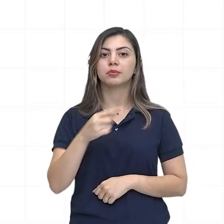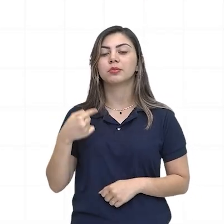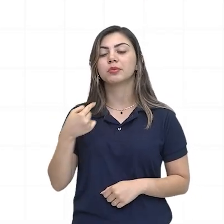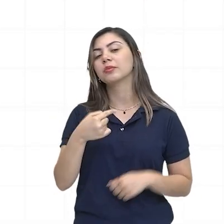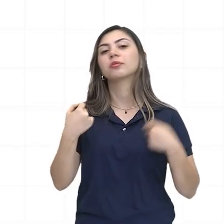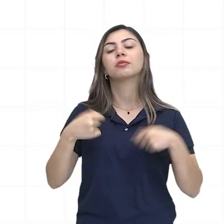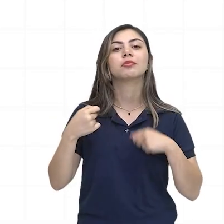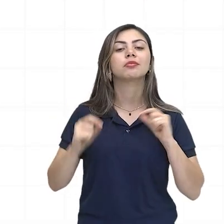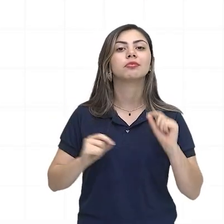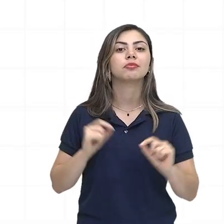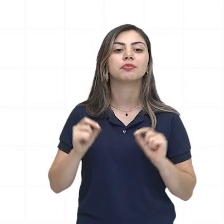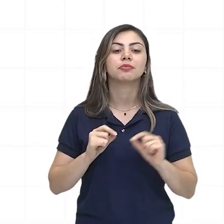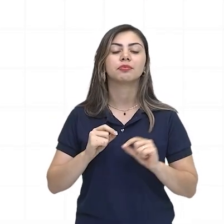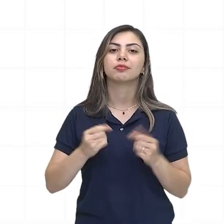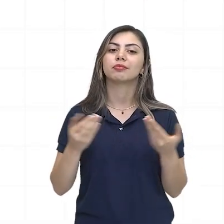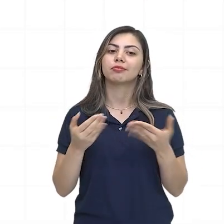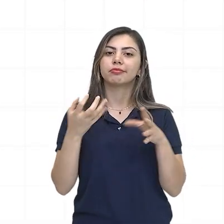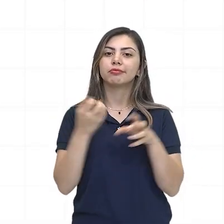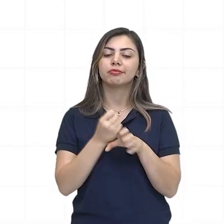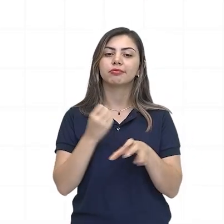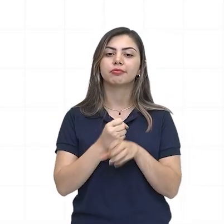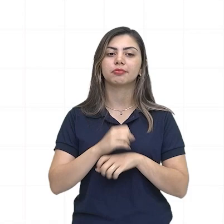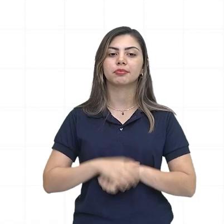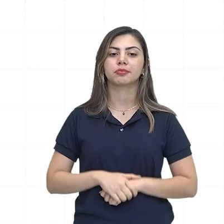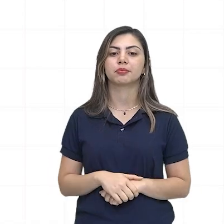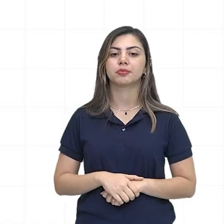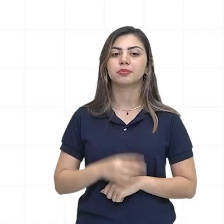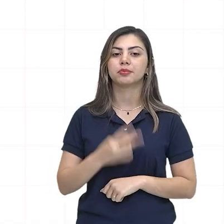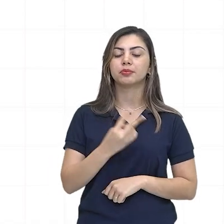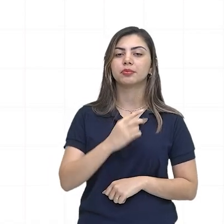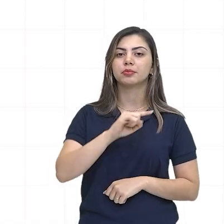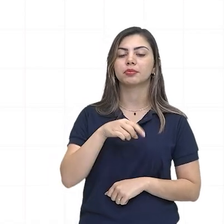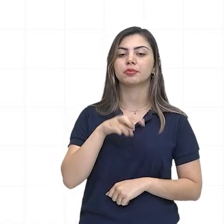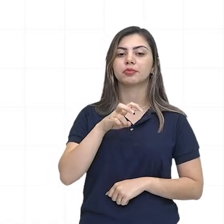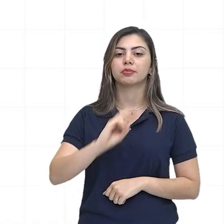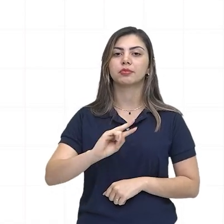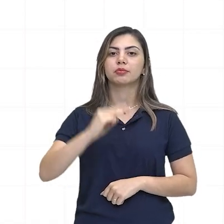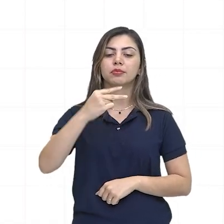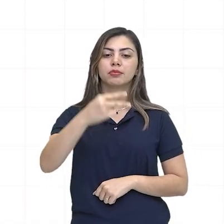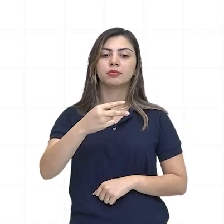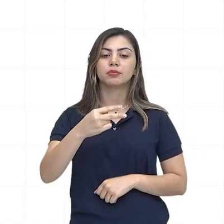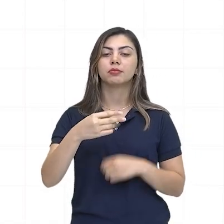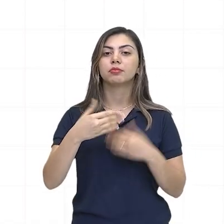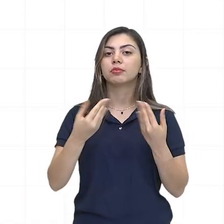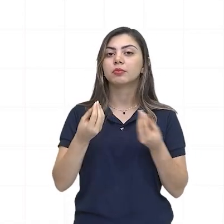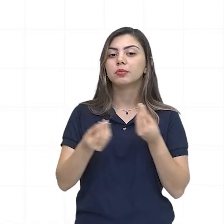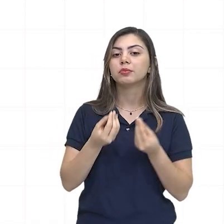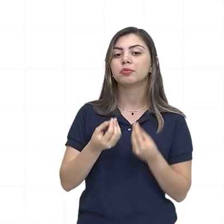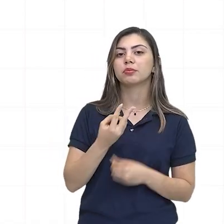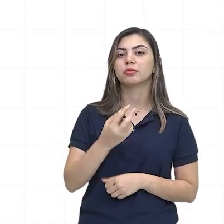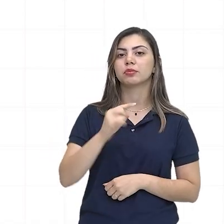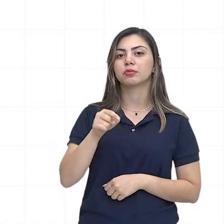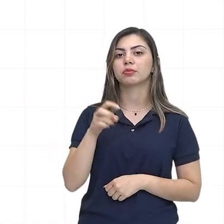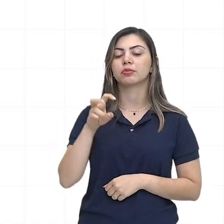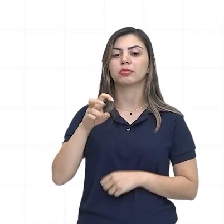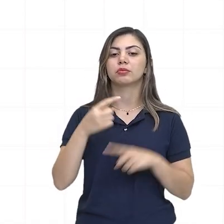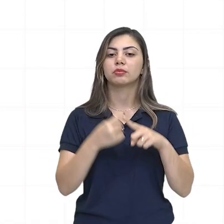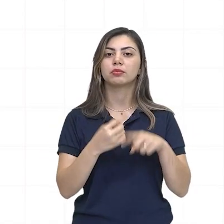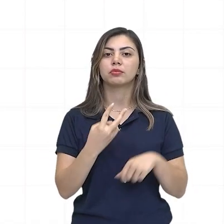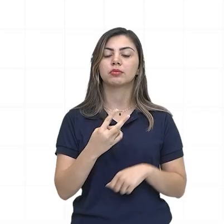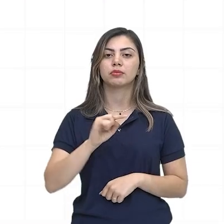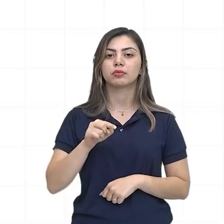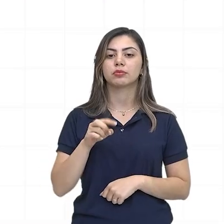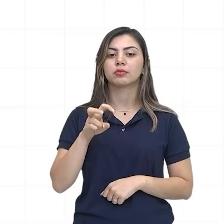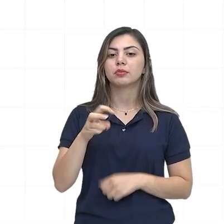gente precisa fazer? Fazer o cálculo aqui ao lado. 2,5 vezes 2,5. Como é que a